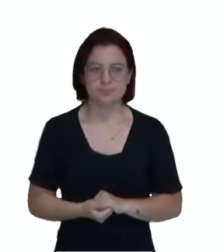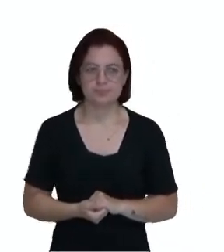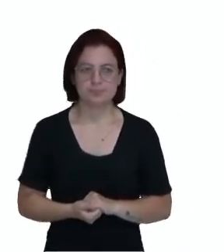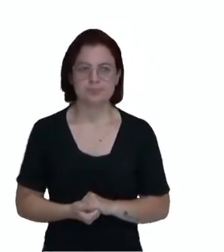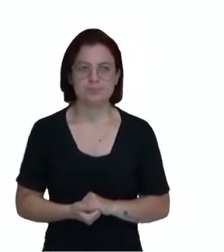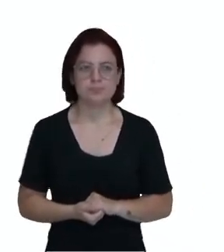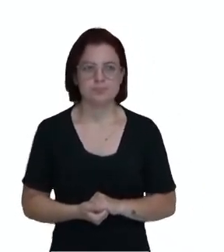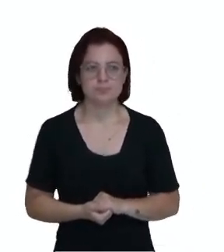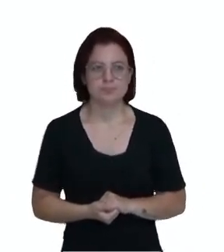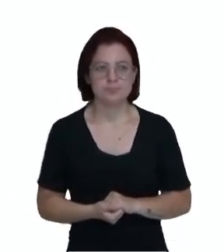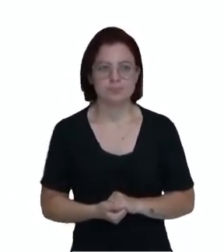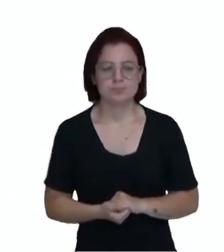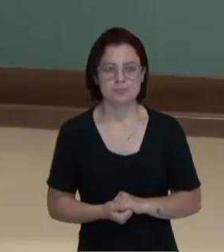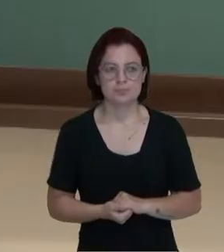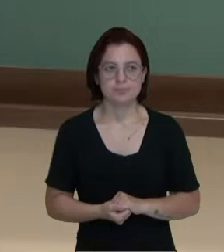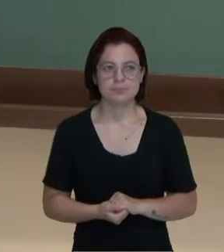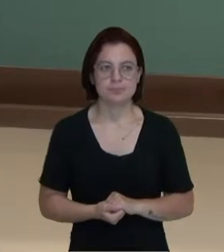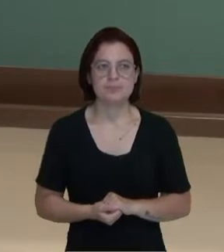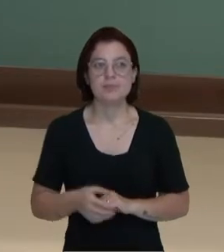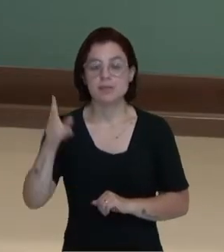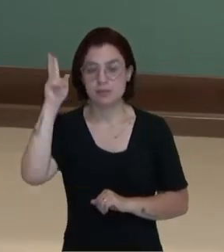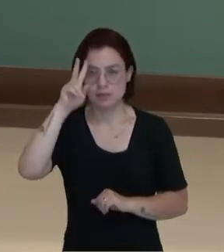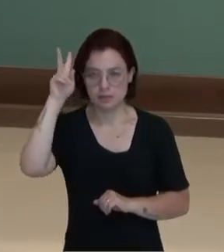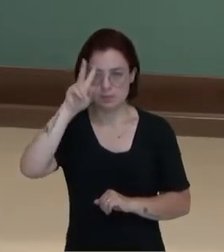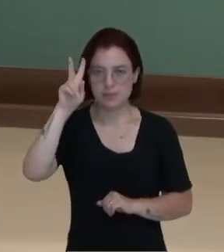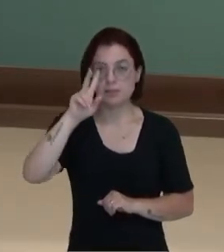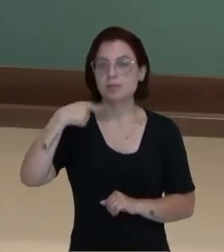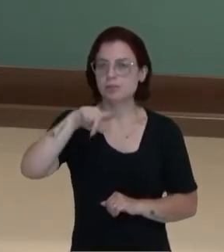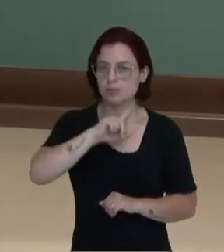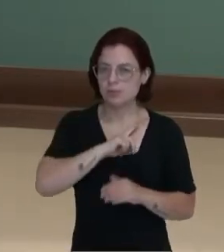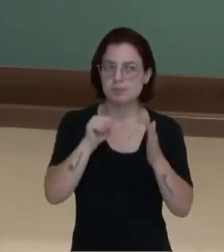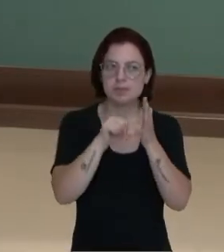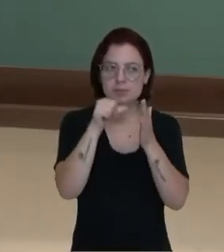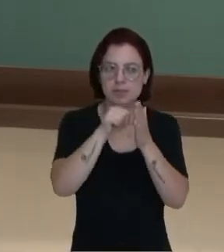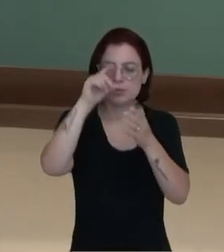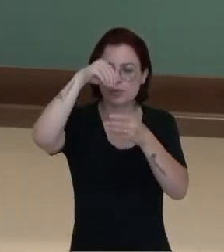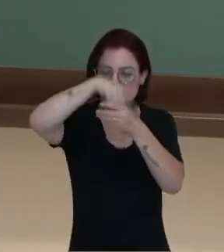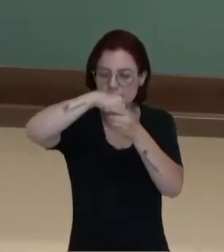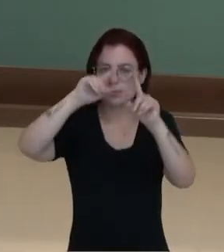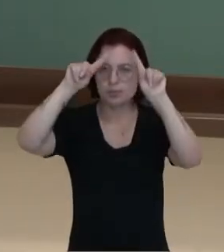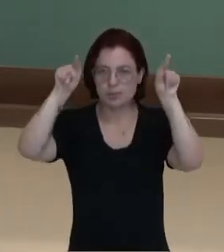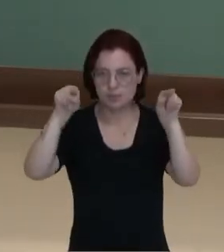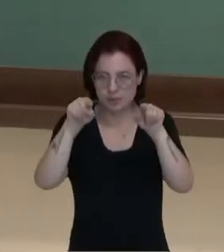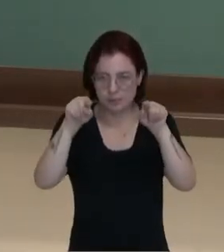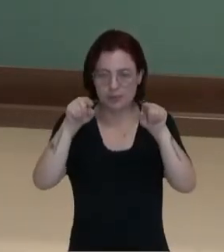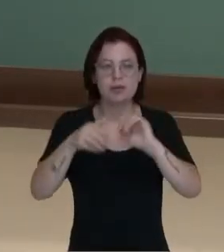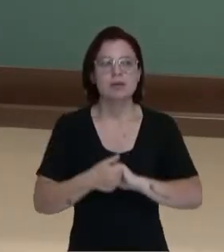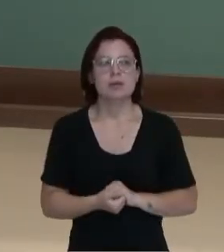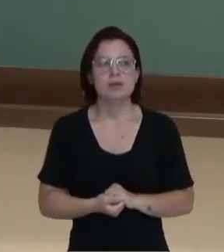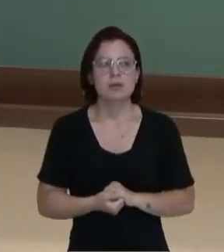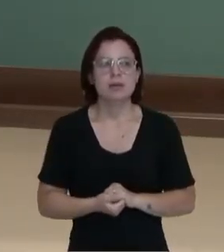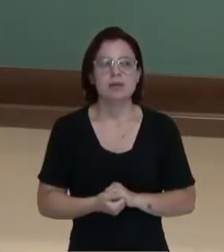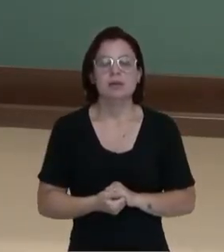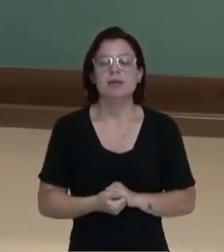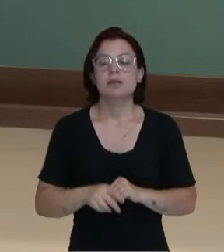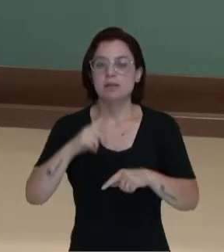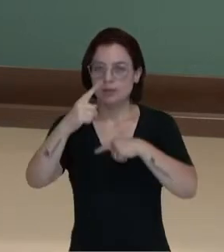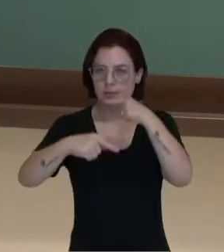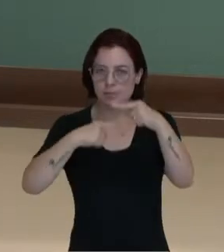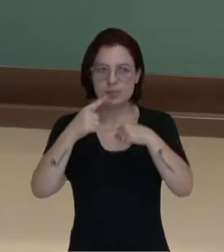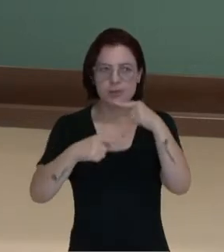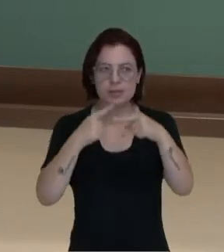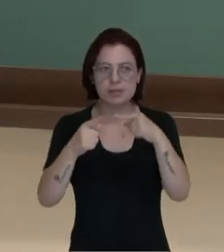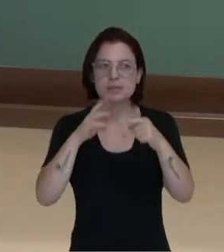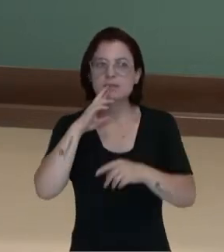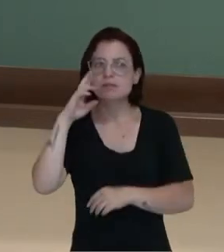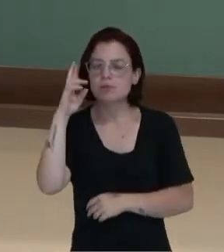divididos por 10, mais 30. Então, pela ordem, eu vou resolver o que está dentro dos parênteses. Eu repito toda essa parte. Quando eu